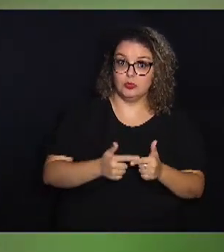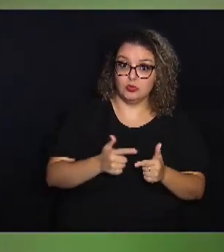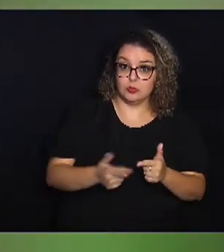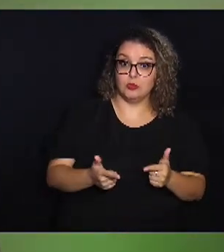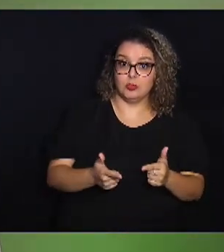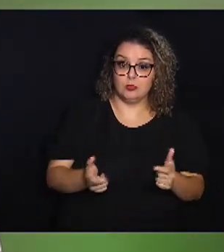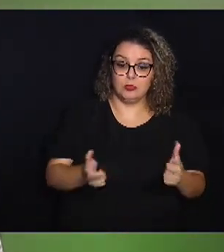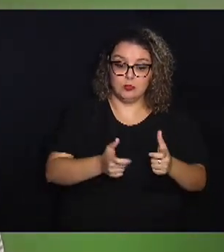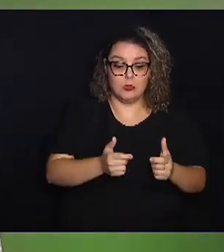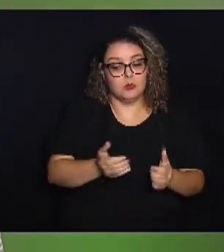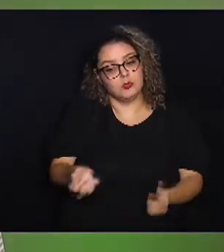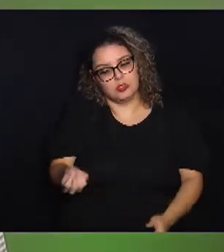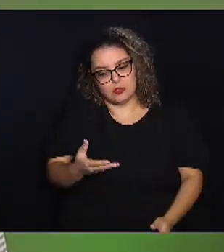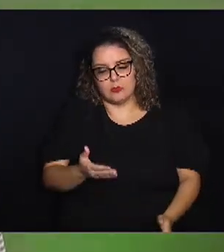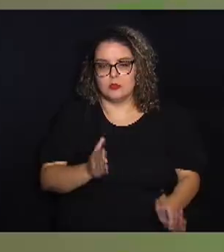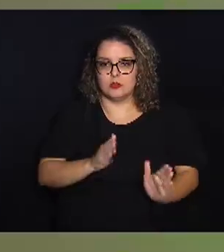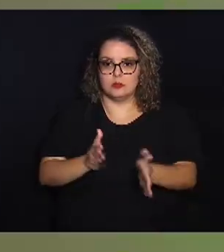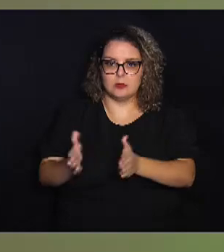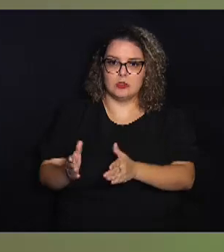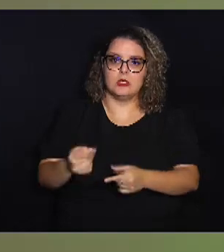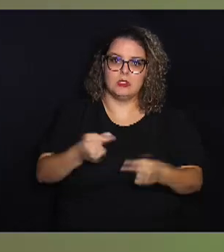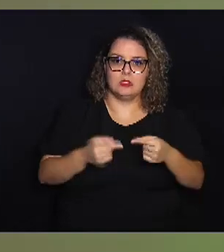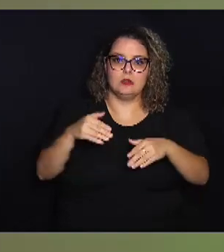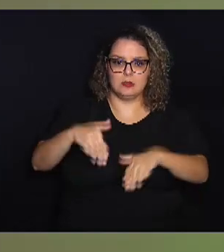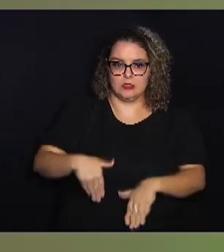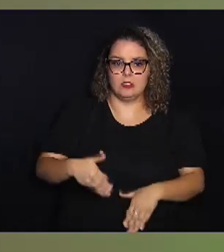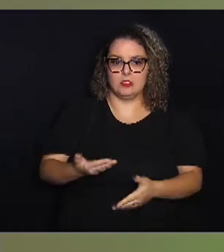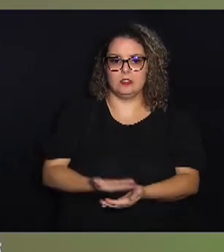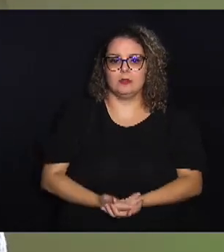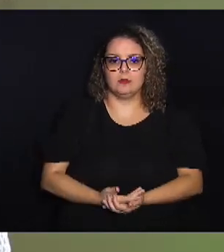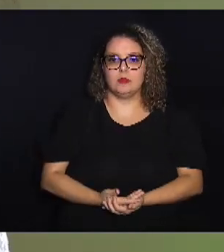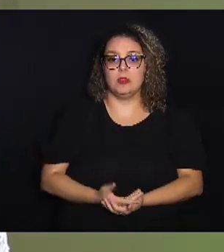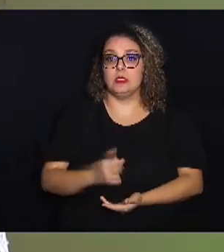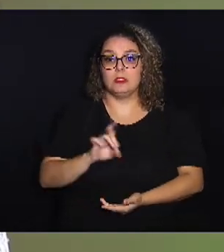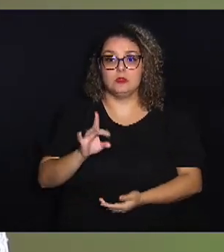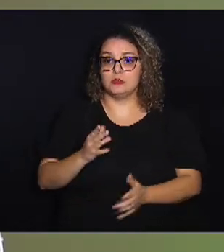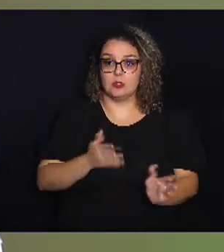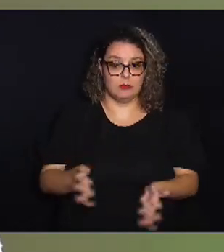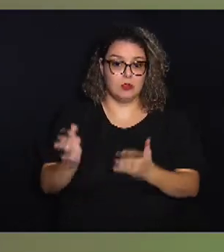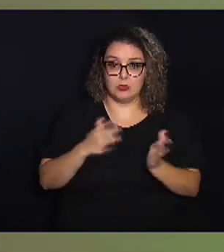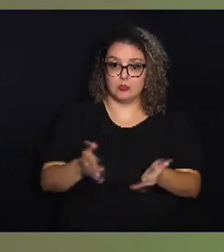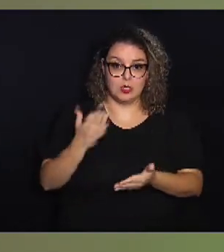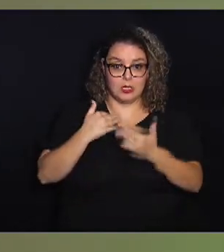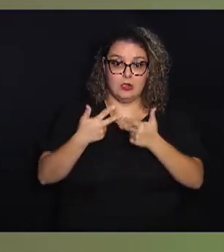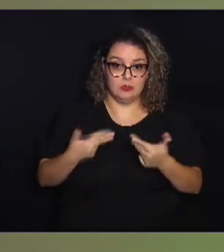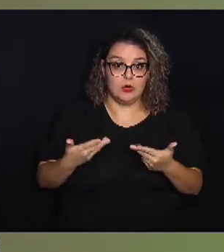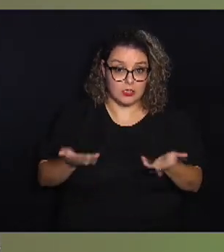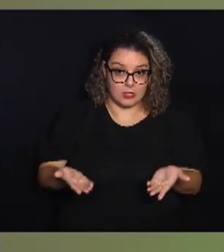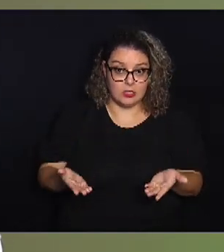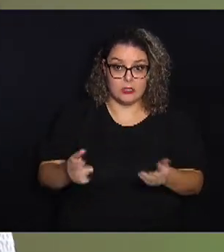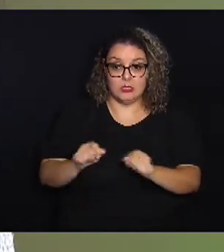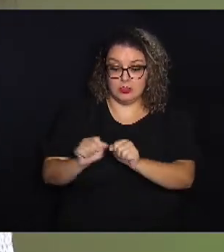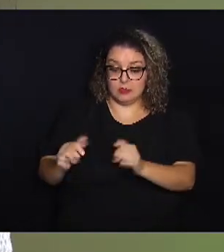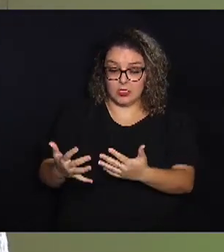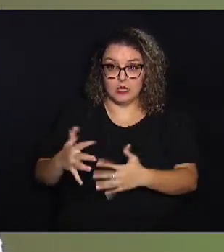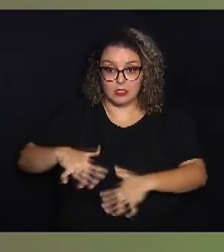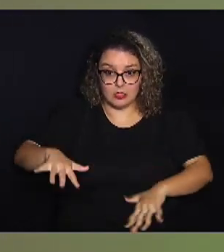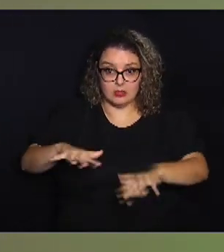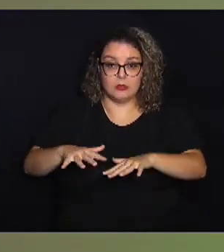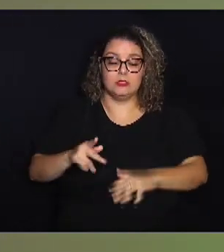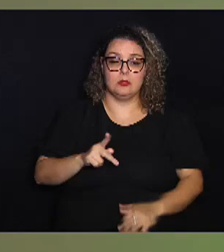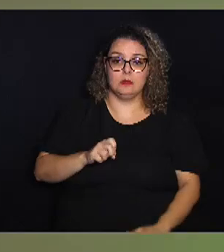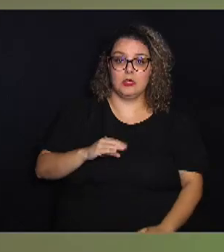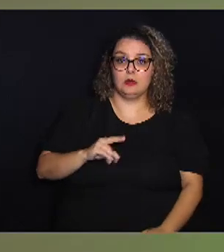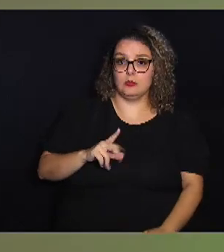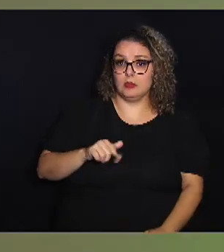novos processos e aqui se debate isso. Não basta a gente só produzir alimentos, né, na agricultura, na pecuária.